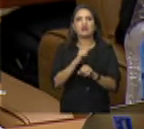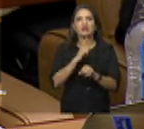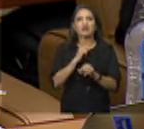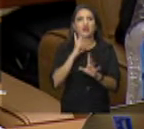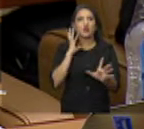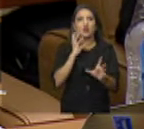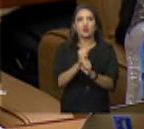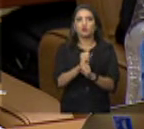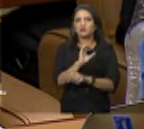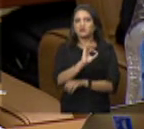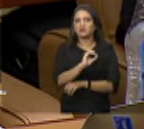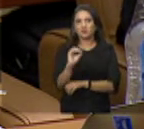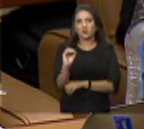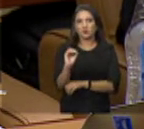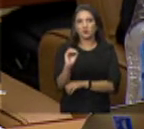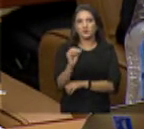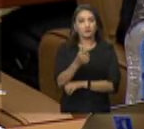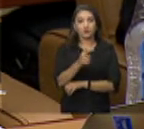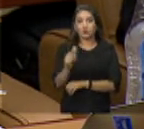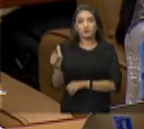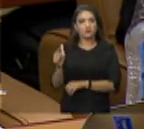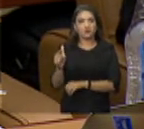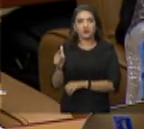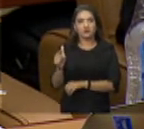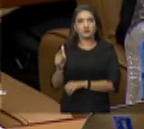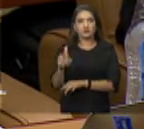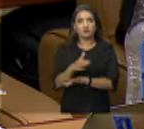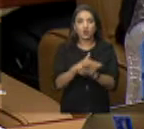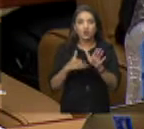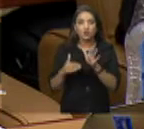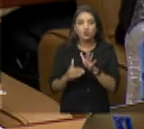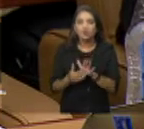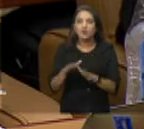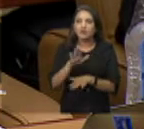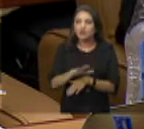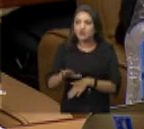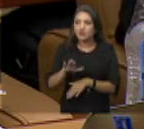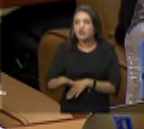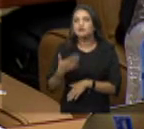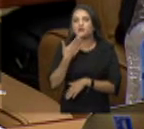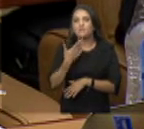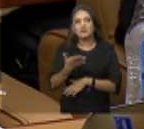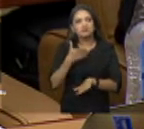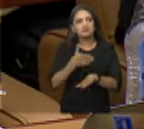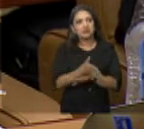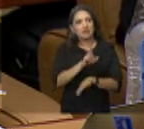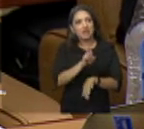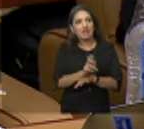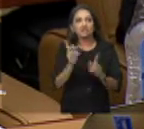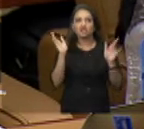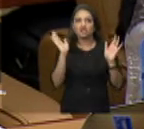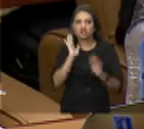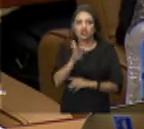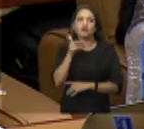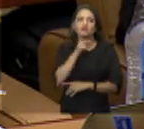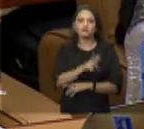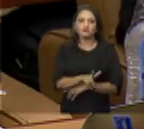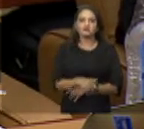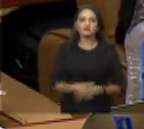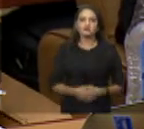zero não há nenhuma dependência de inserção da Criança em creche Então isso é